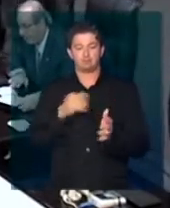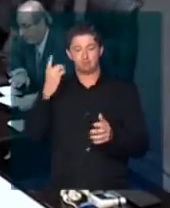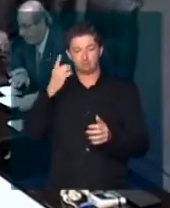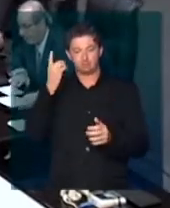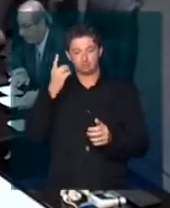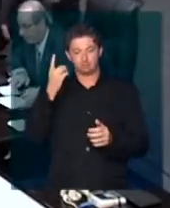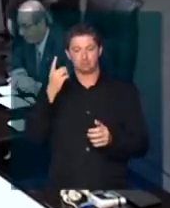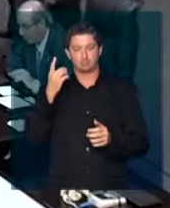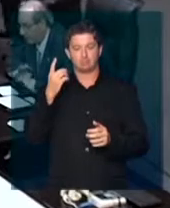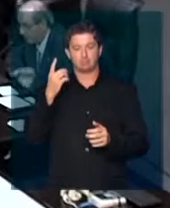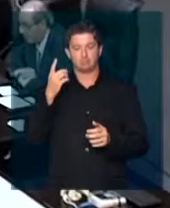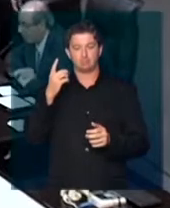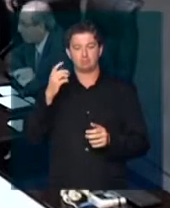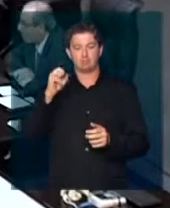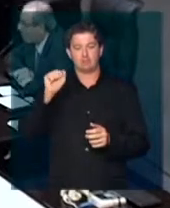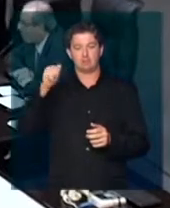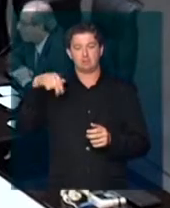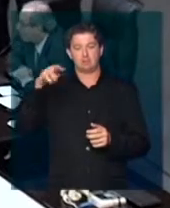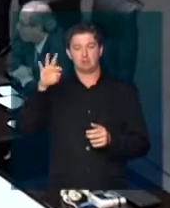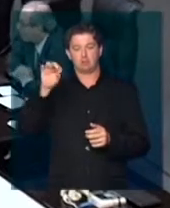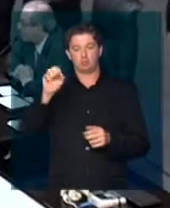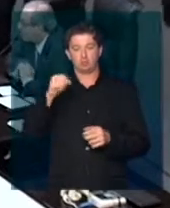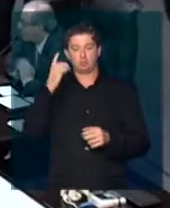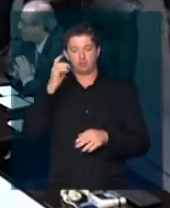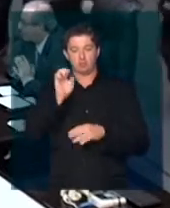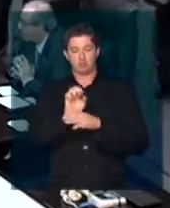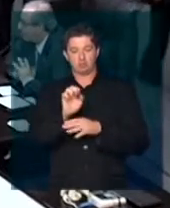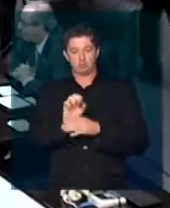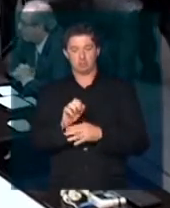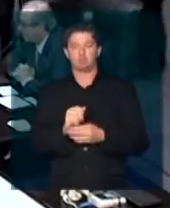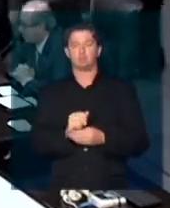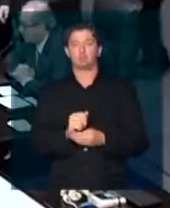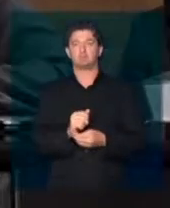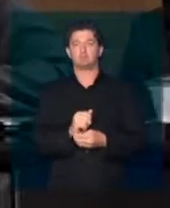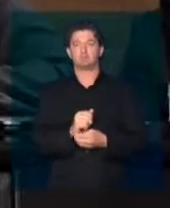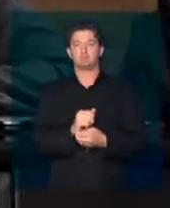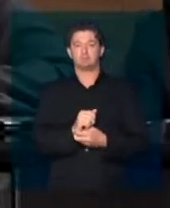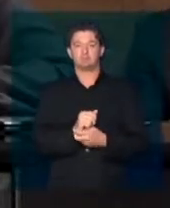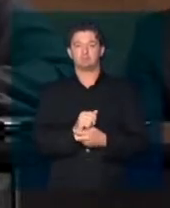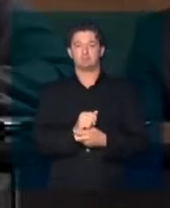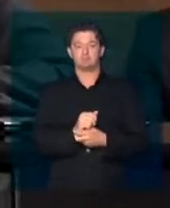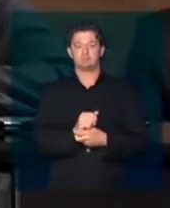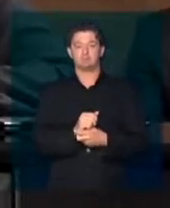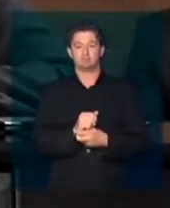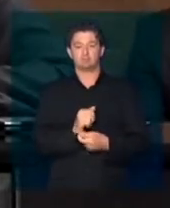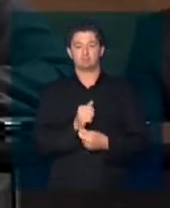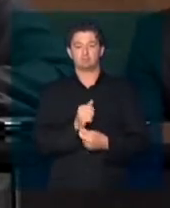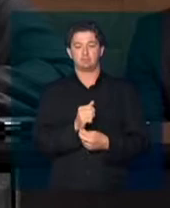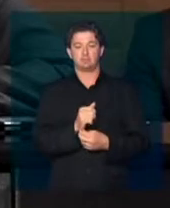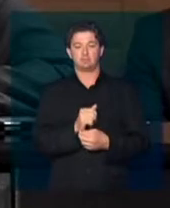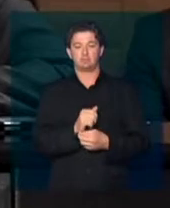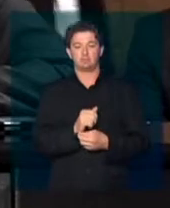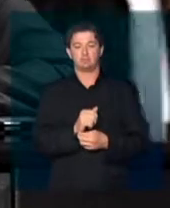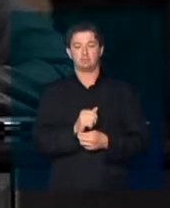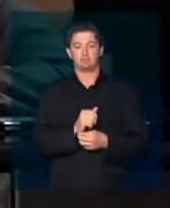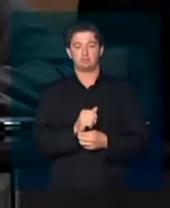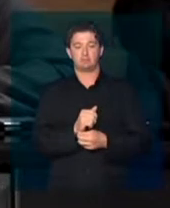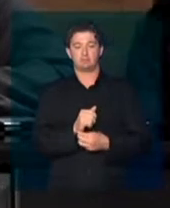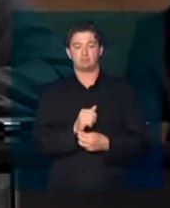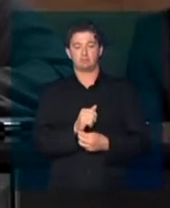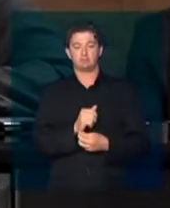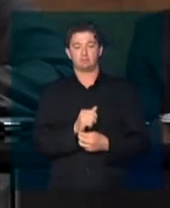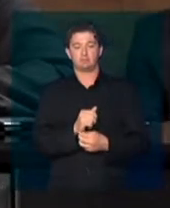Deputado Wilson Santos, deputado estadual aqui, que já foi companheiro nosso lá, vai falar pelos deputados estaduais